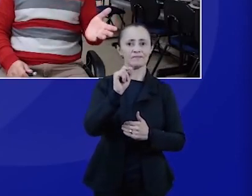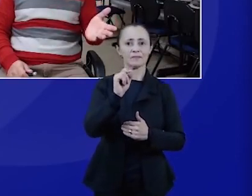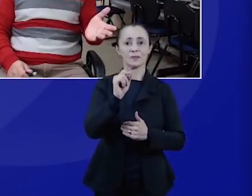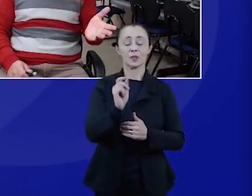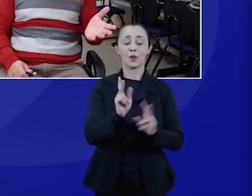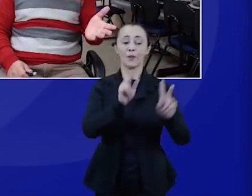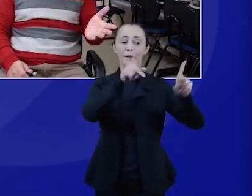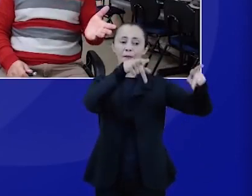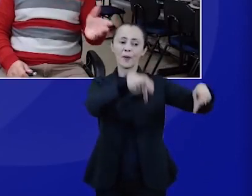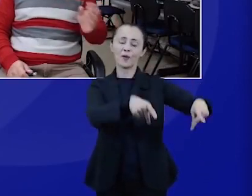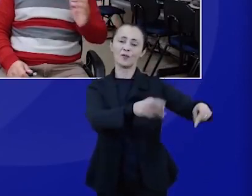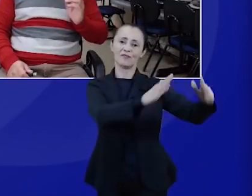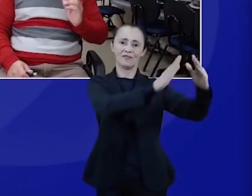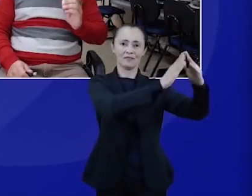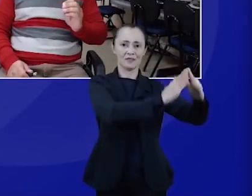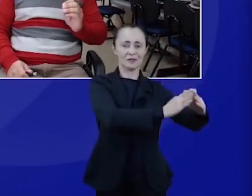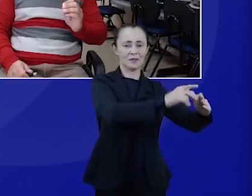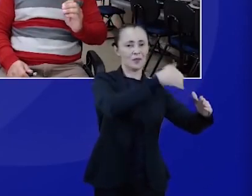rural.